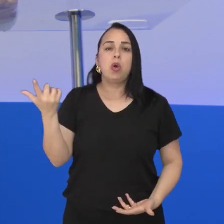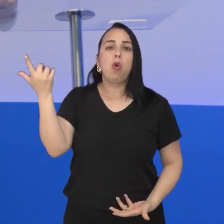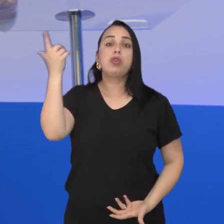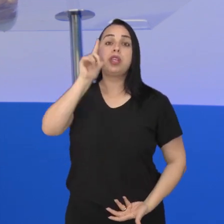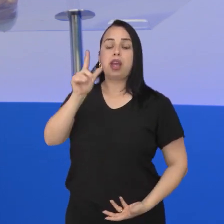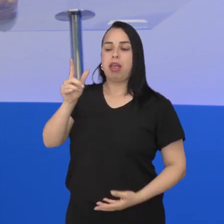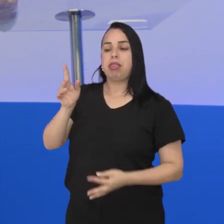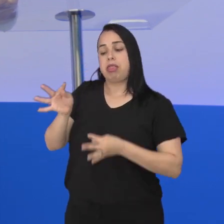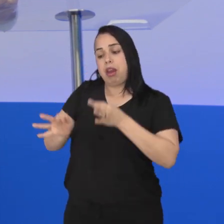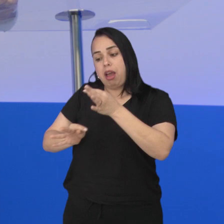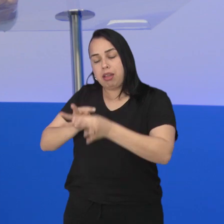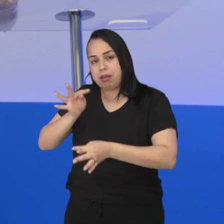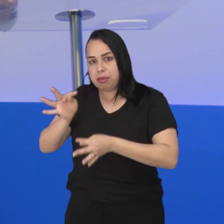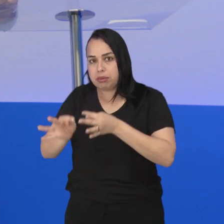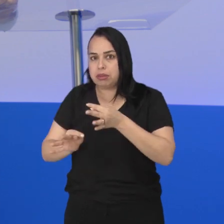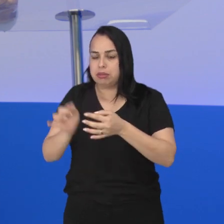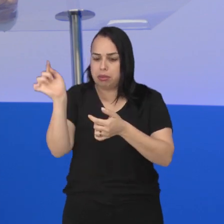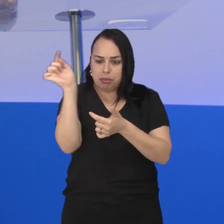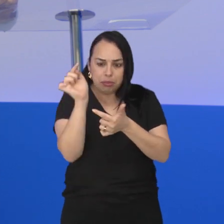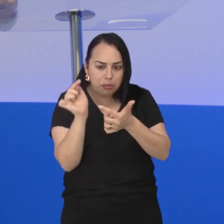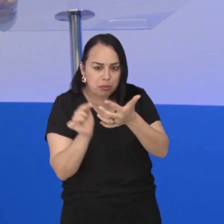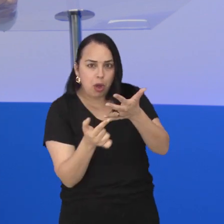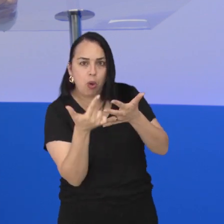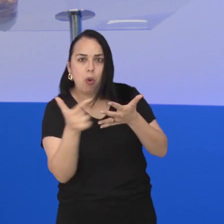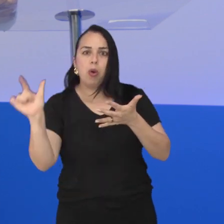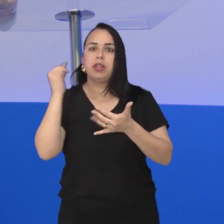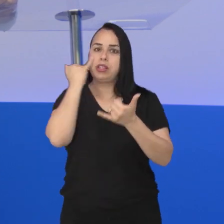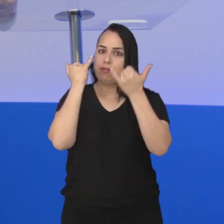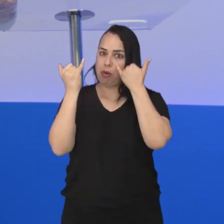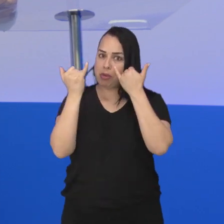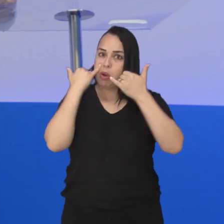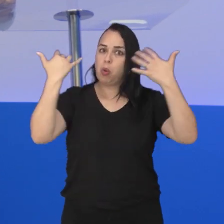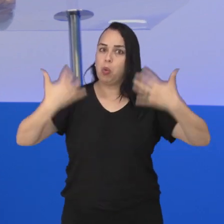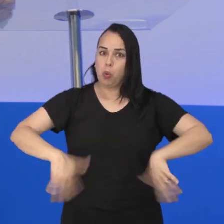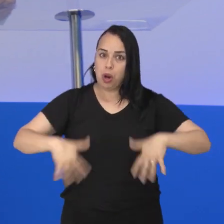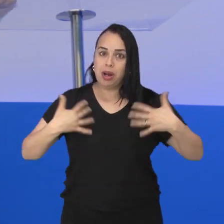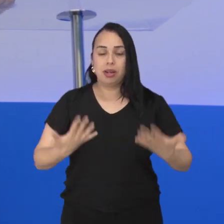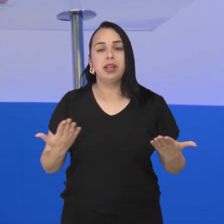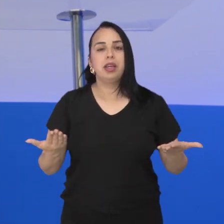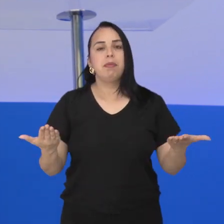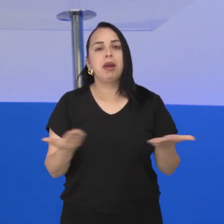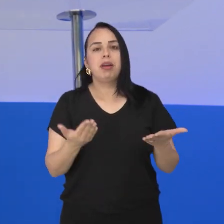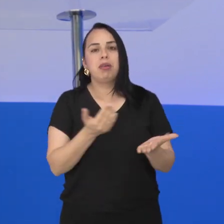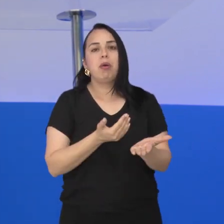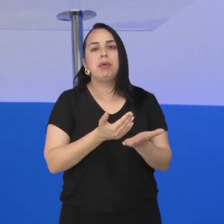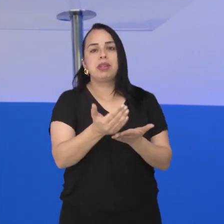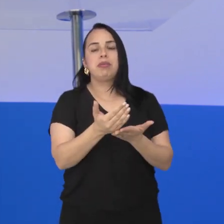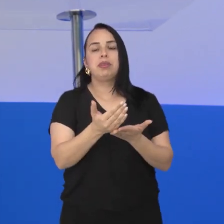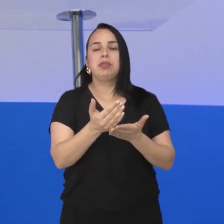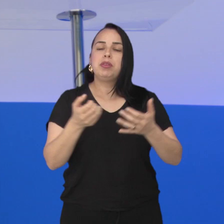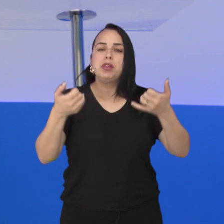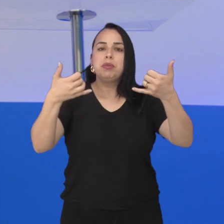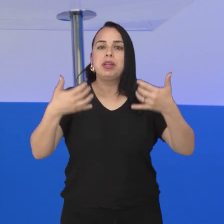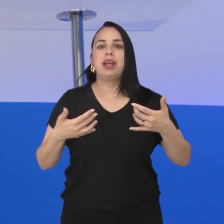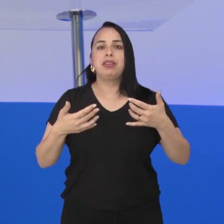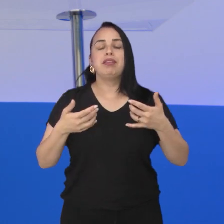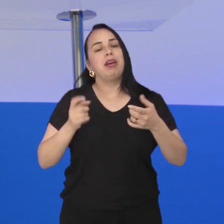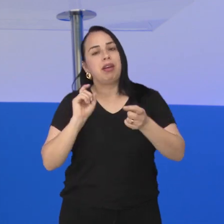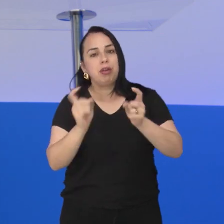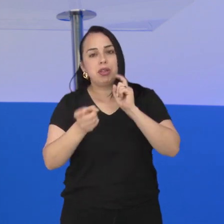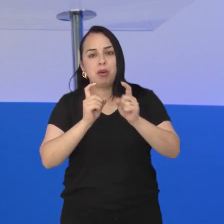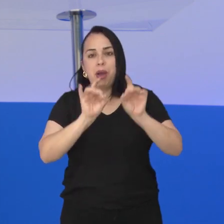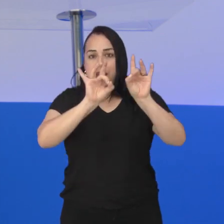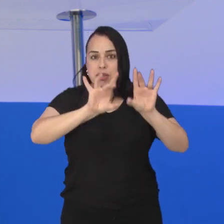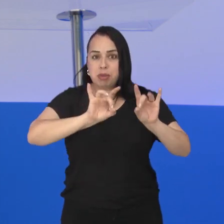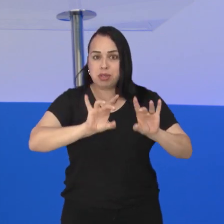como conseguir tratamento, e tem muito mais no jornal de hoje, viu? E para começar o jornal, a gente fala da cerimônia